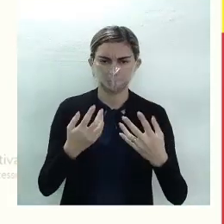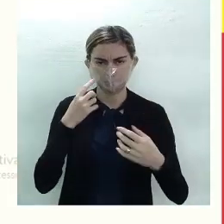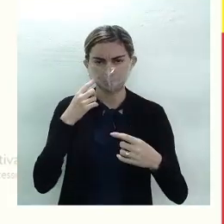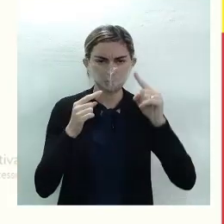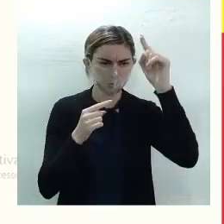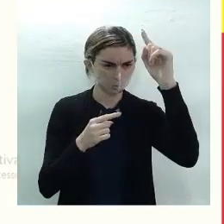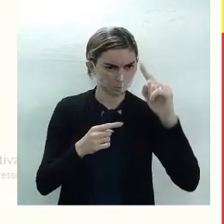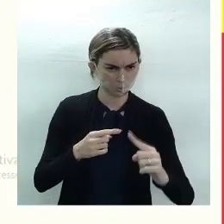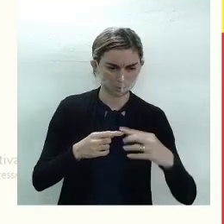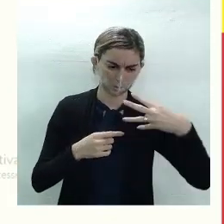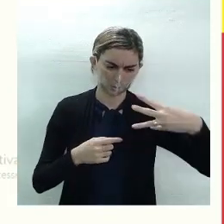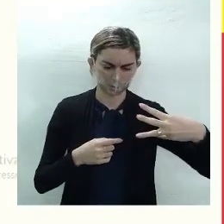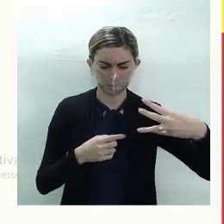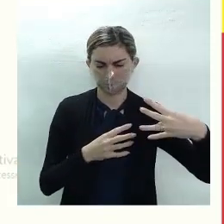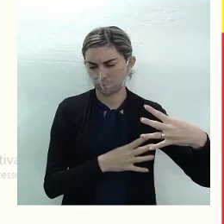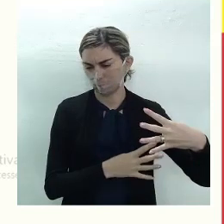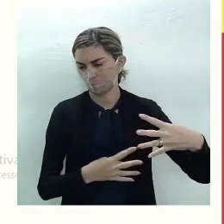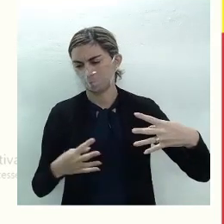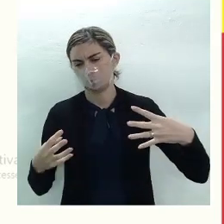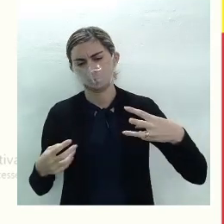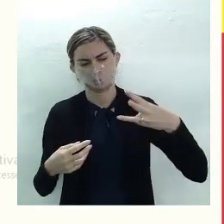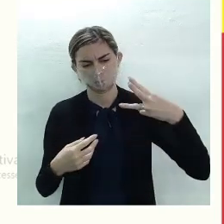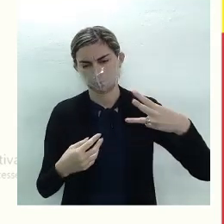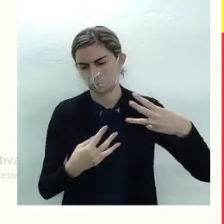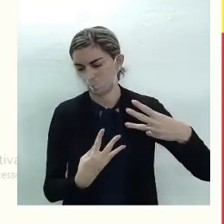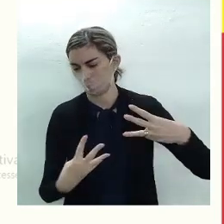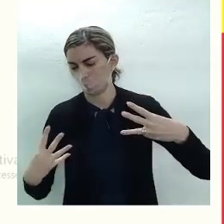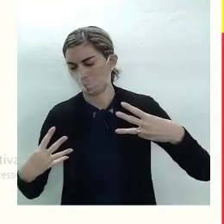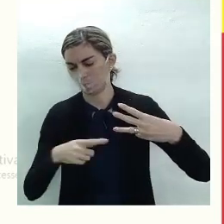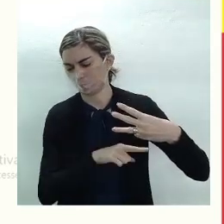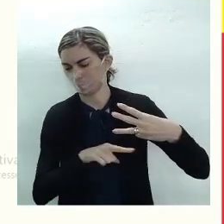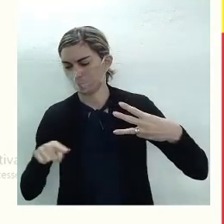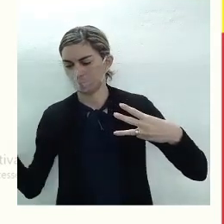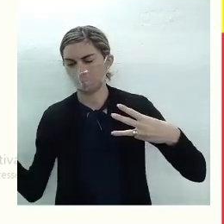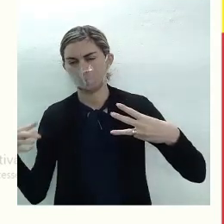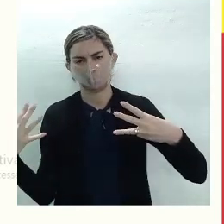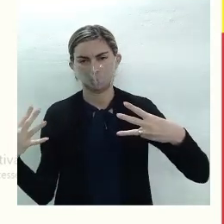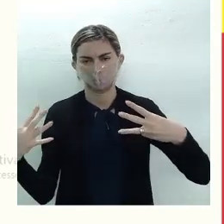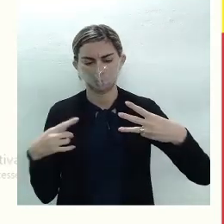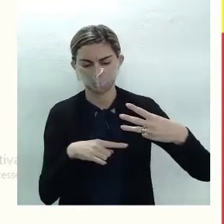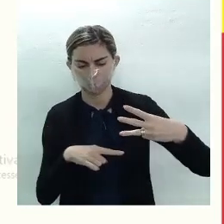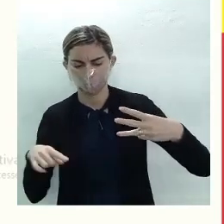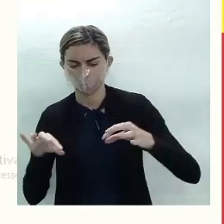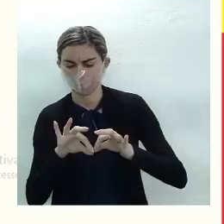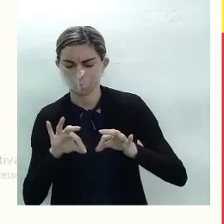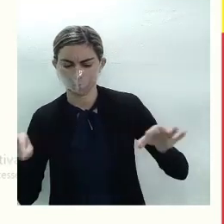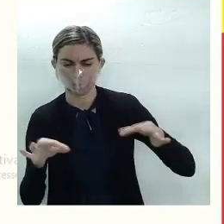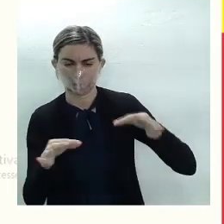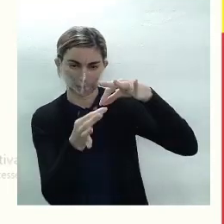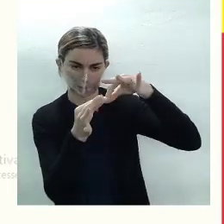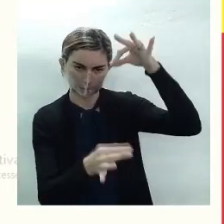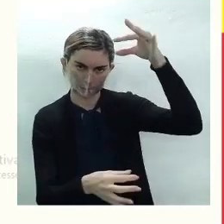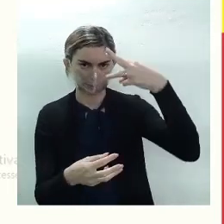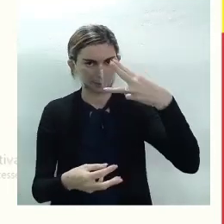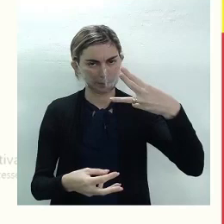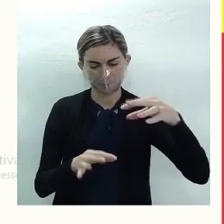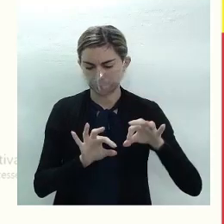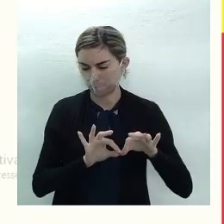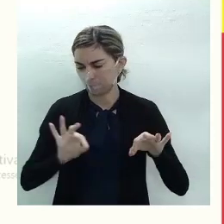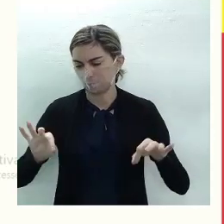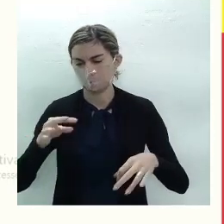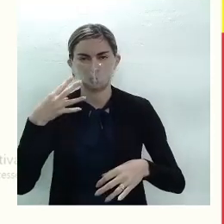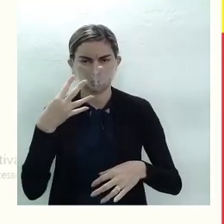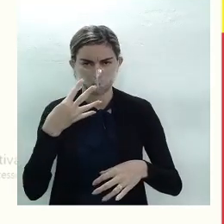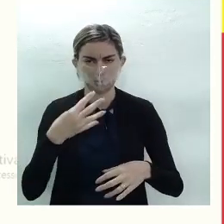vai andar 3 na horizontal e vai descer 4 na vertical. Isso acontece com todos os pontos. Isso a